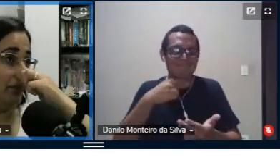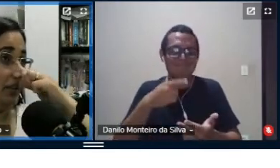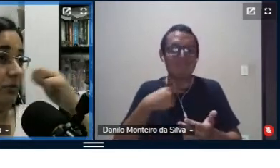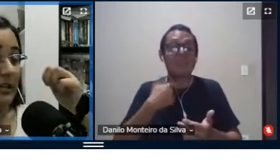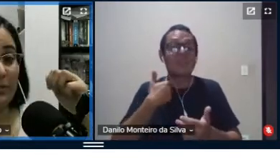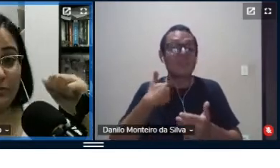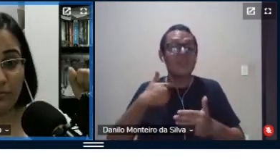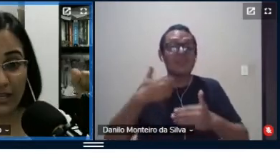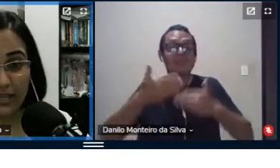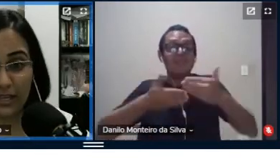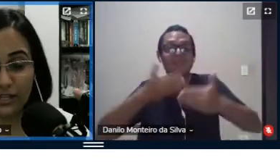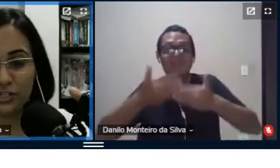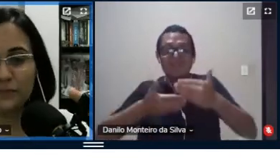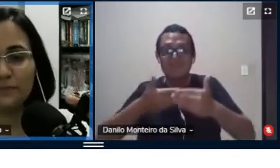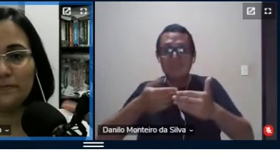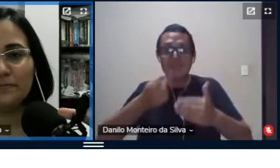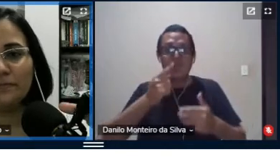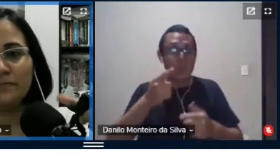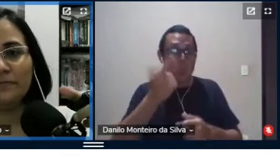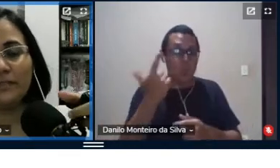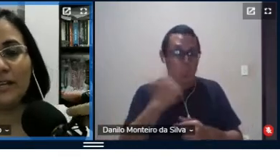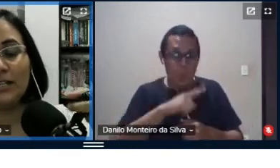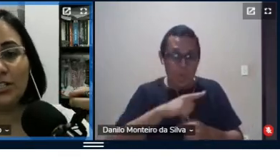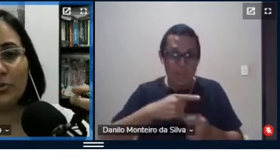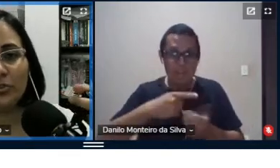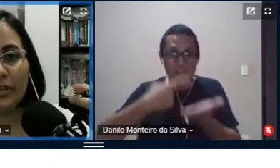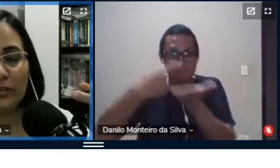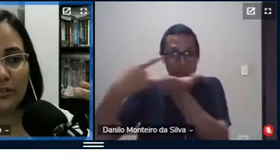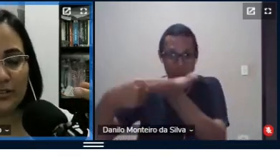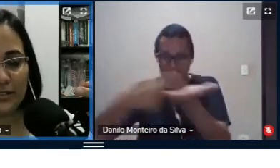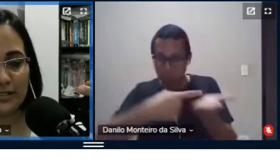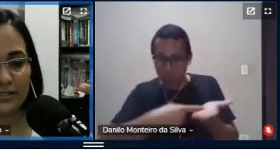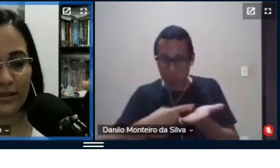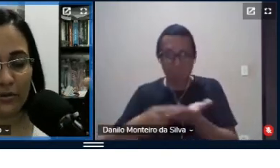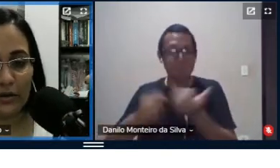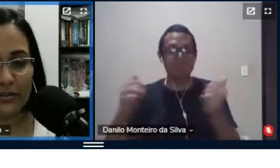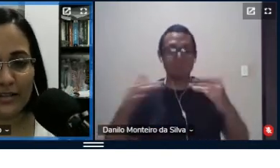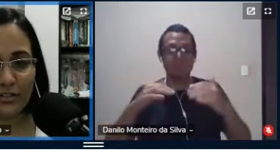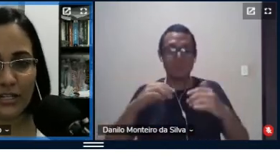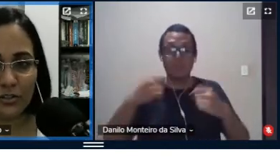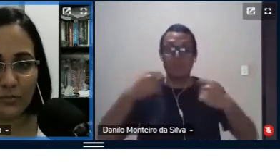tempinho e o clima estiver bem quente, tá? A gente consegue fazer esse